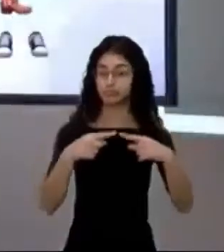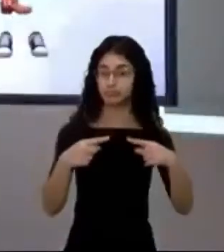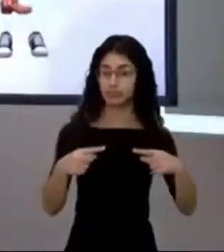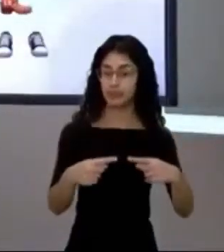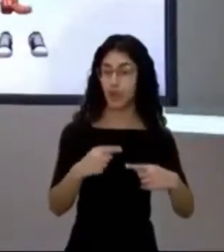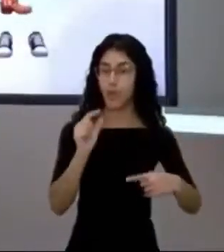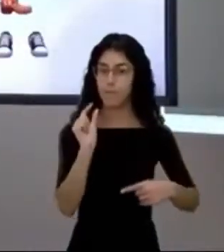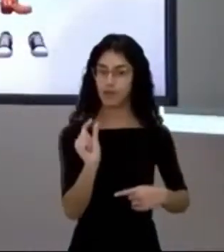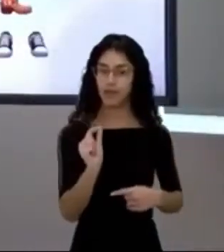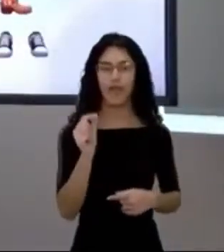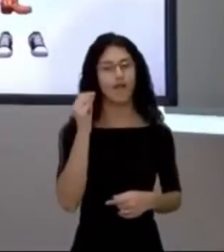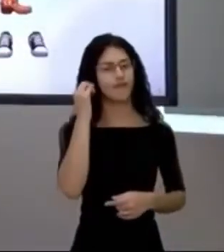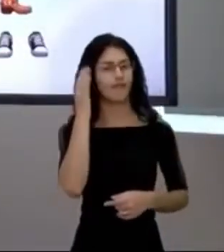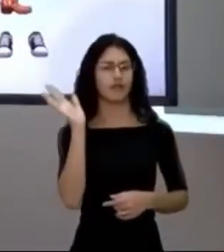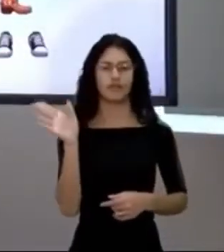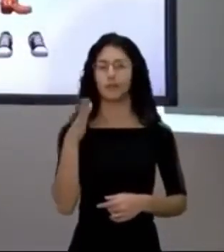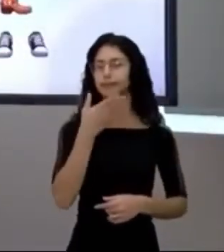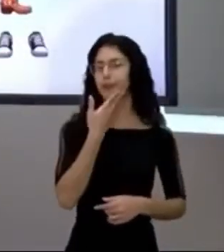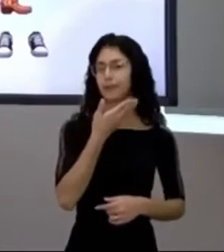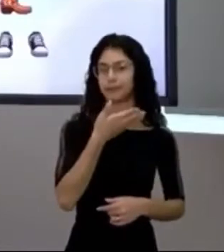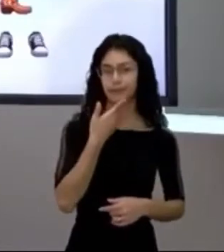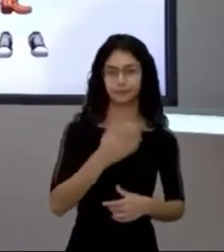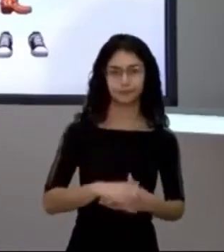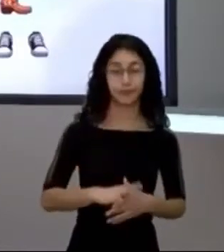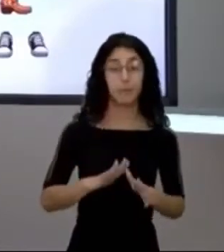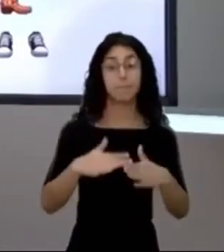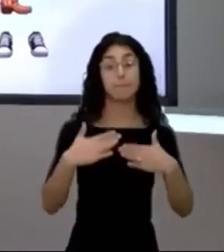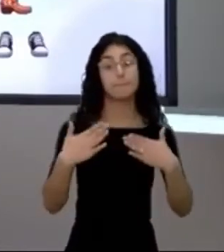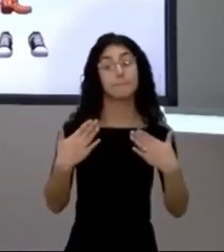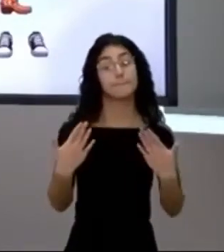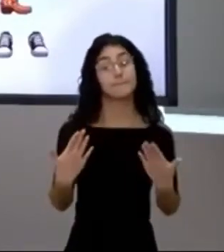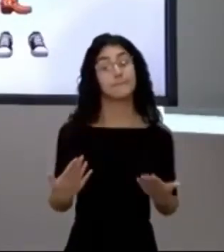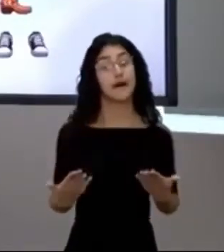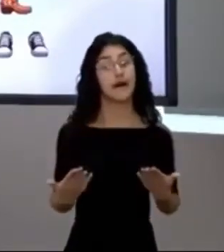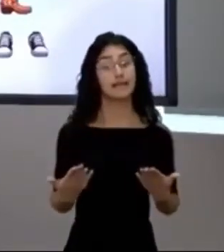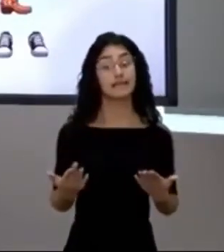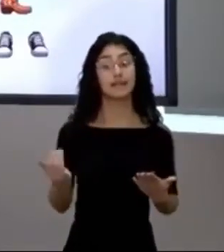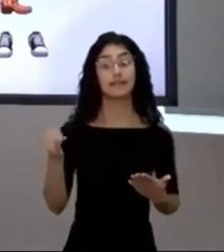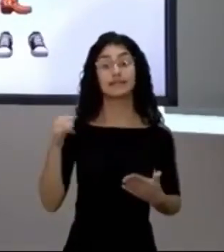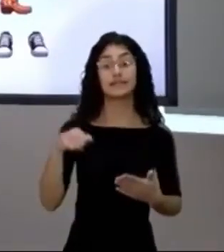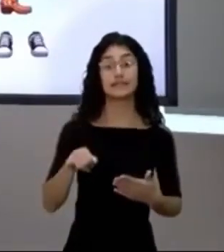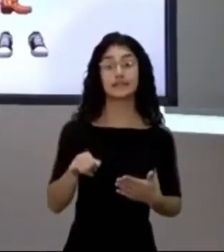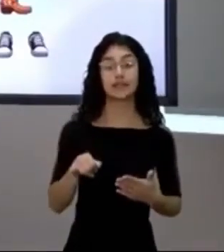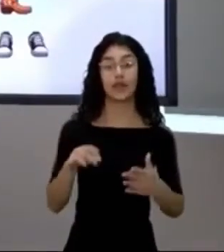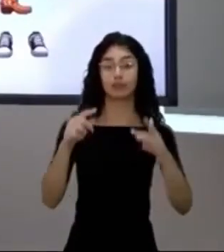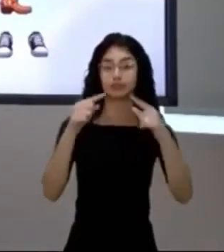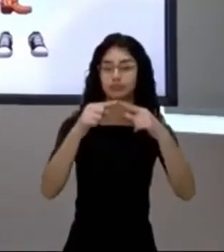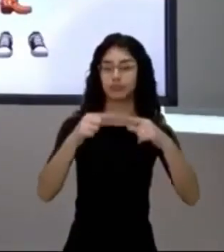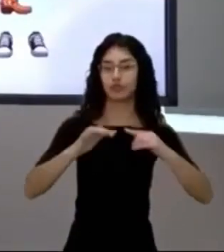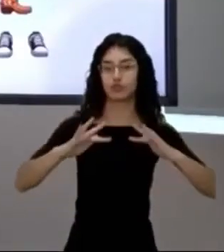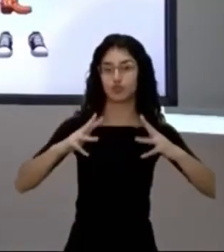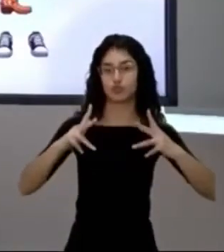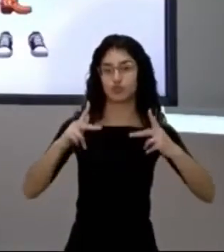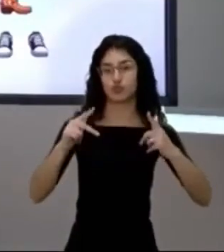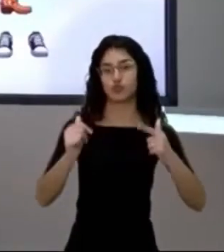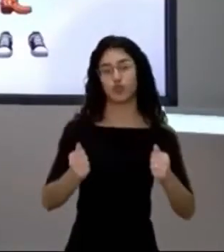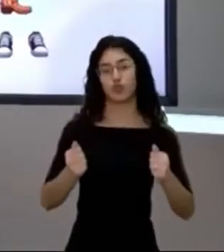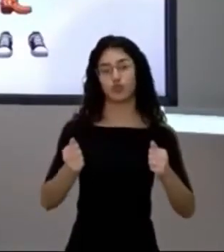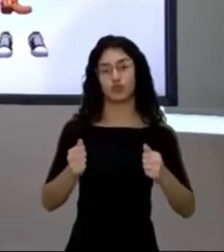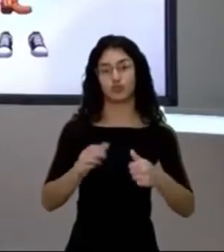poucas coisas é fácil mas você de repente a fazer a combinação de todo o nosso guarda-roupa